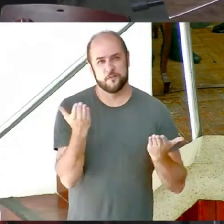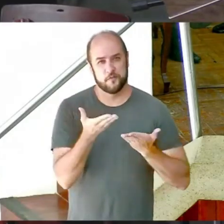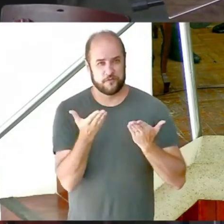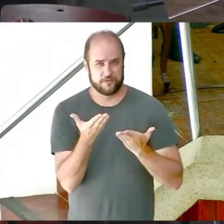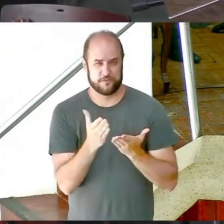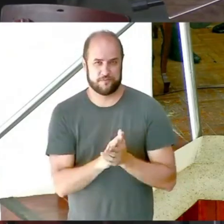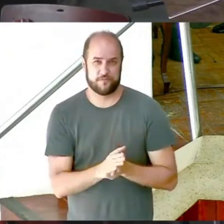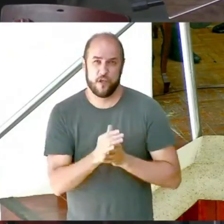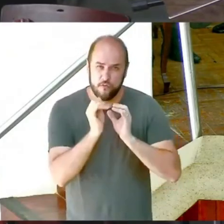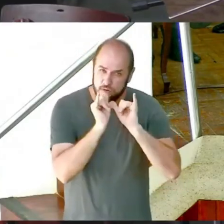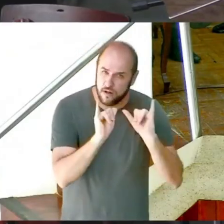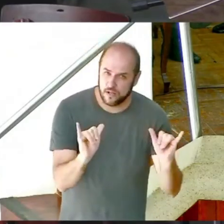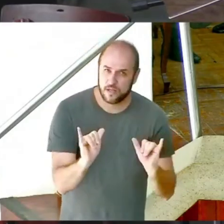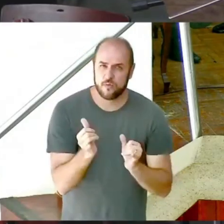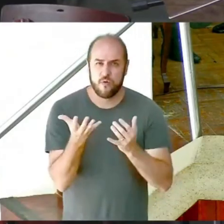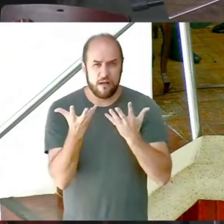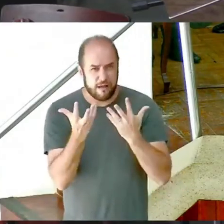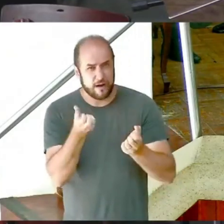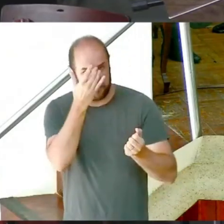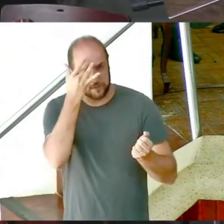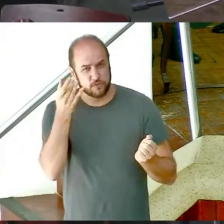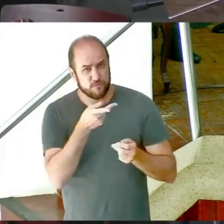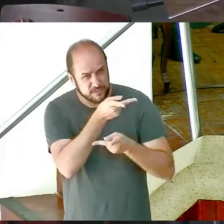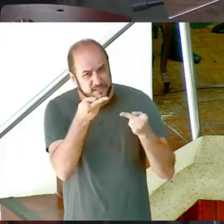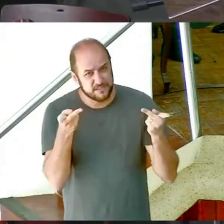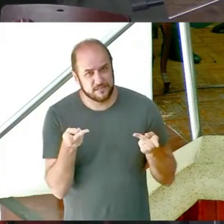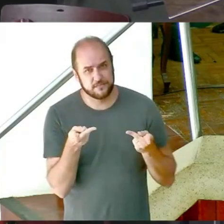evangelho. Leiam quando chegarem em casa.